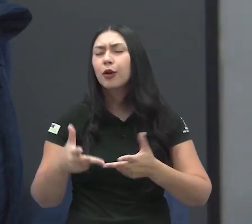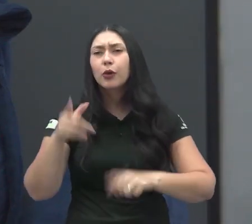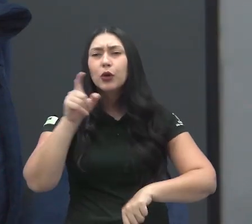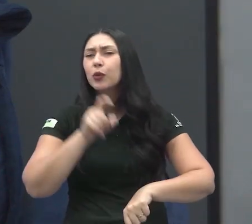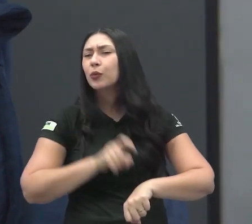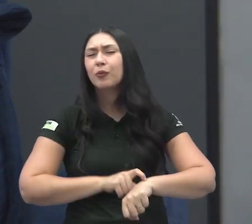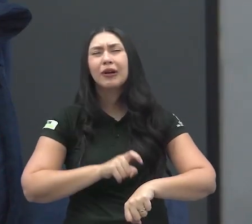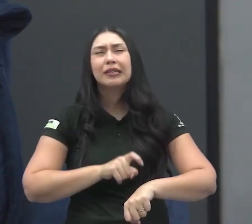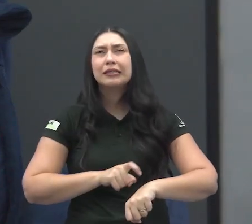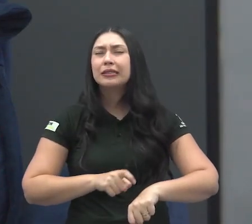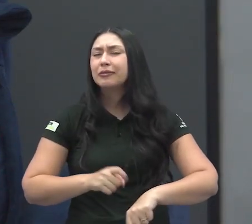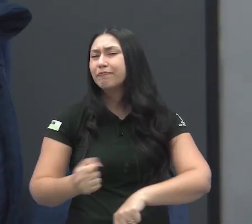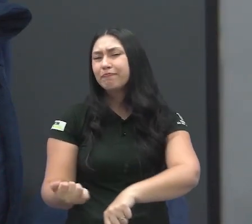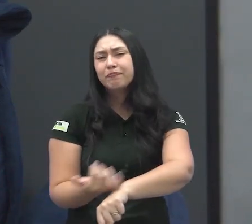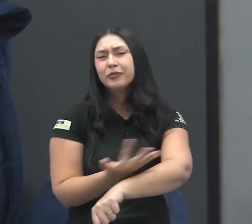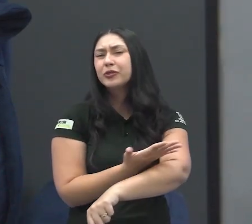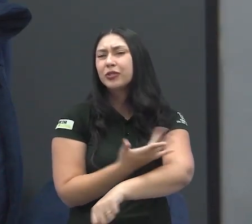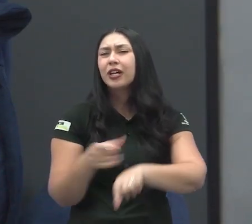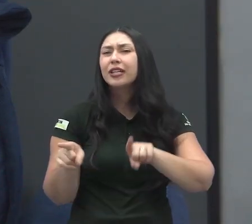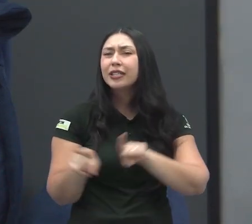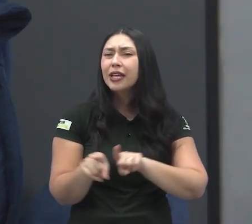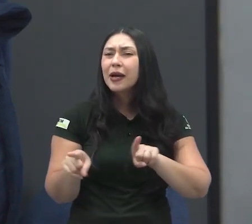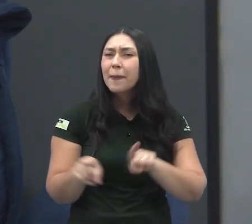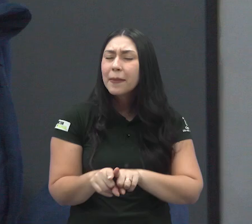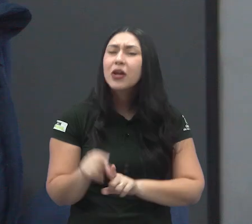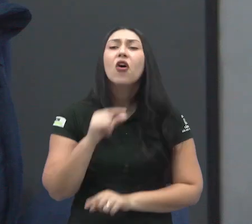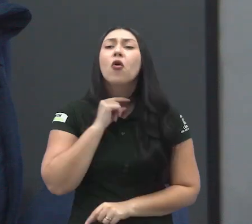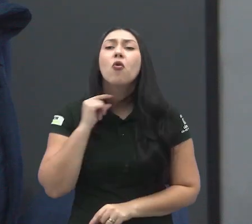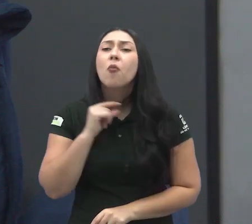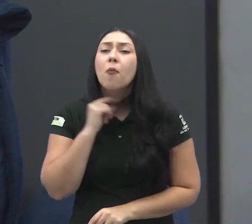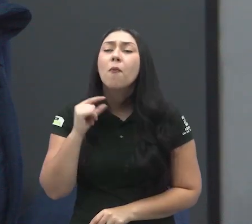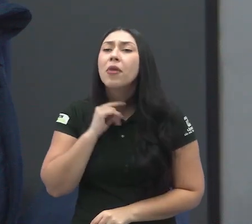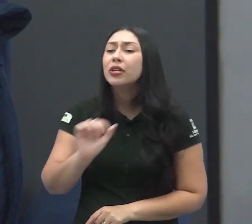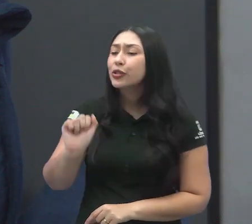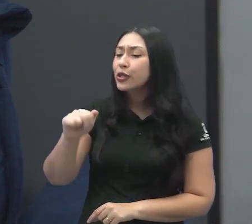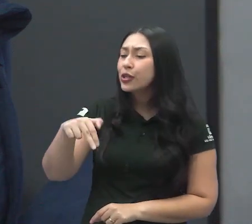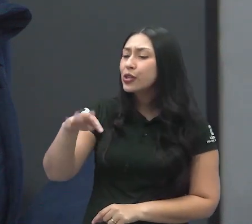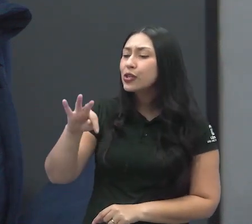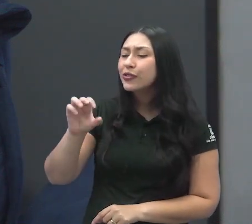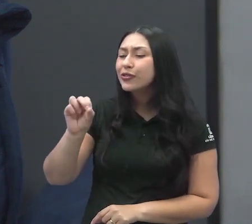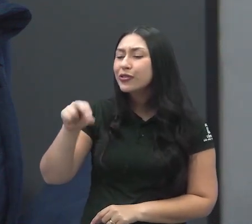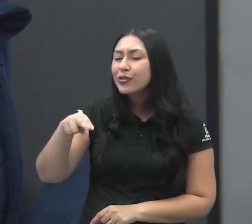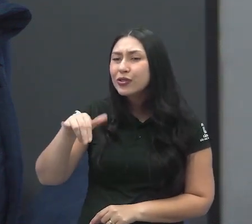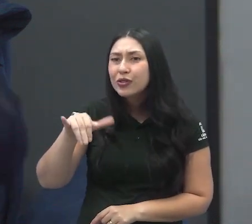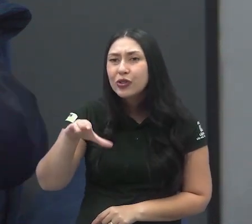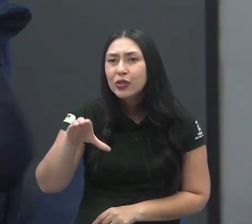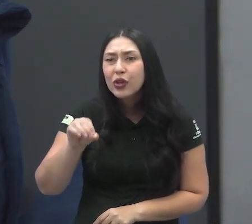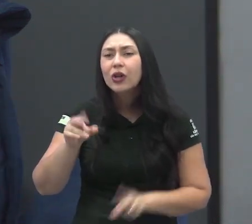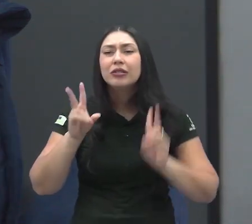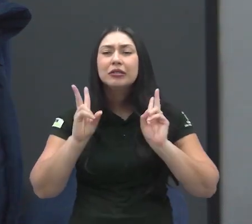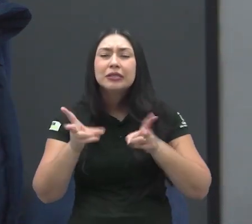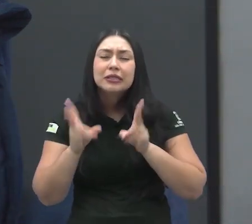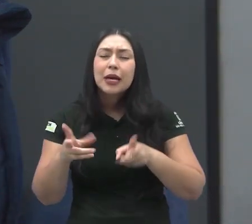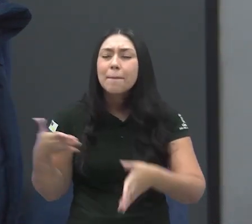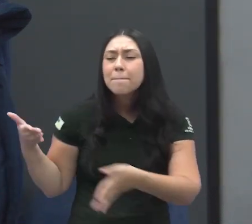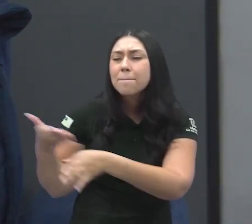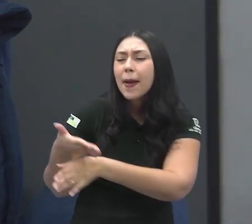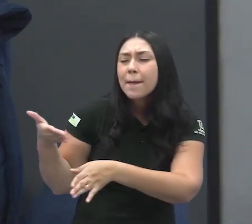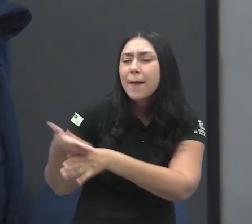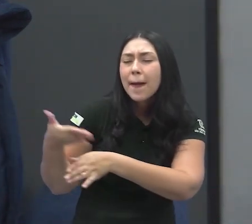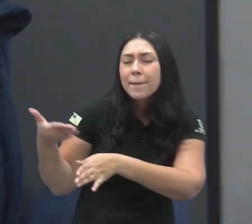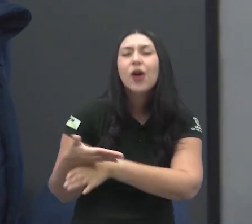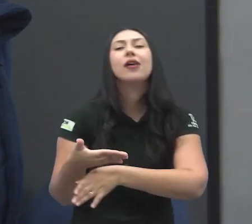Foi um momento muito emocionante, tivemos a presença do Padre Antônio Maria, que ele também sempre vem, participa dos pontos de